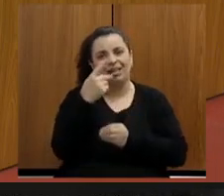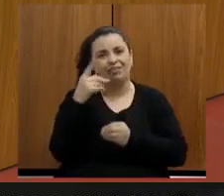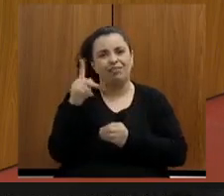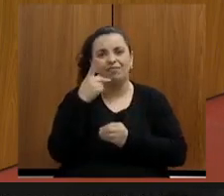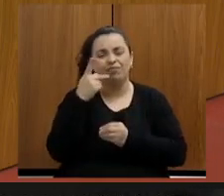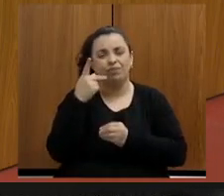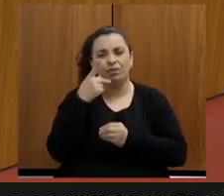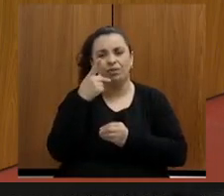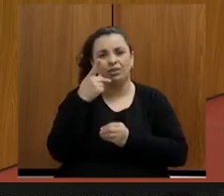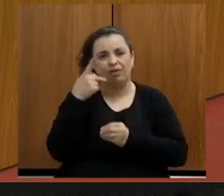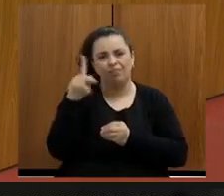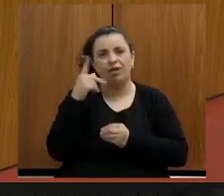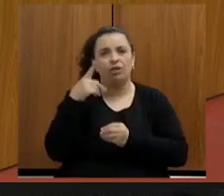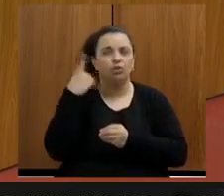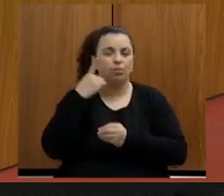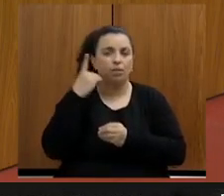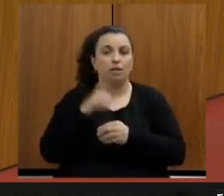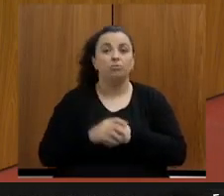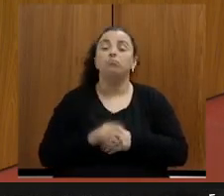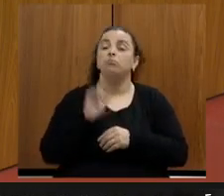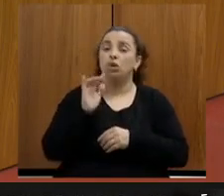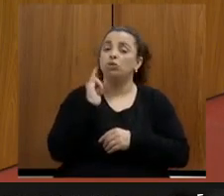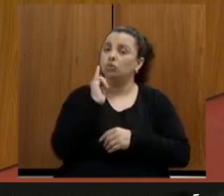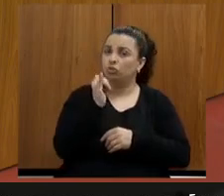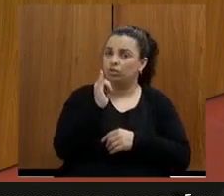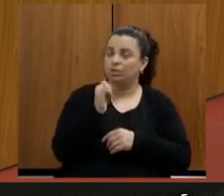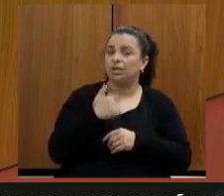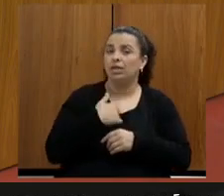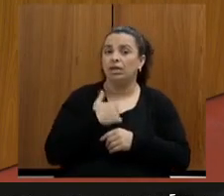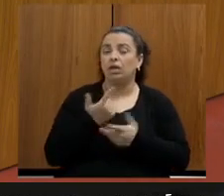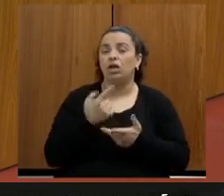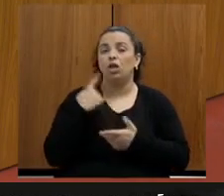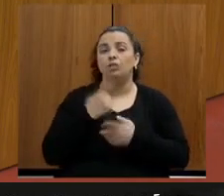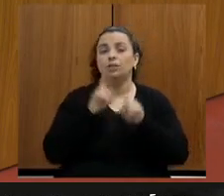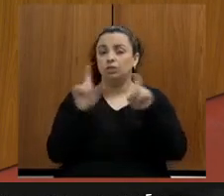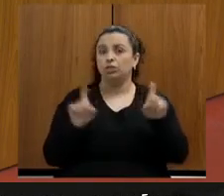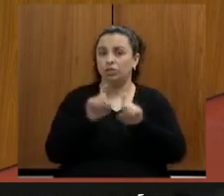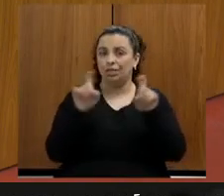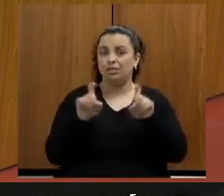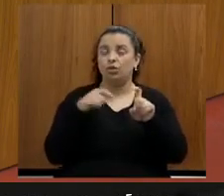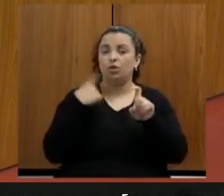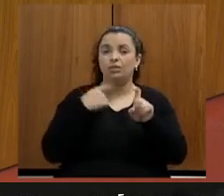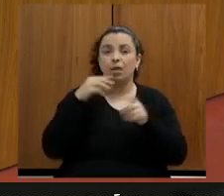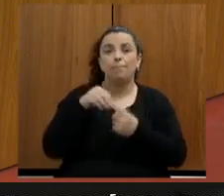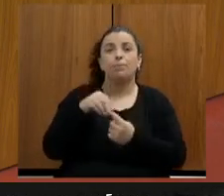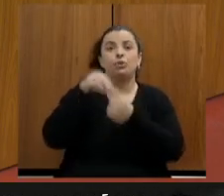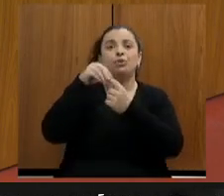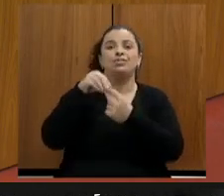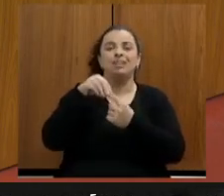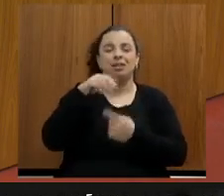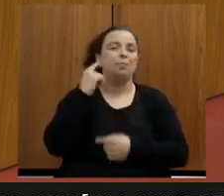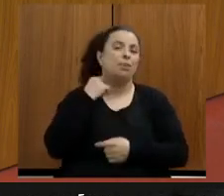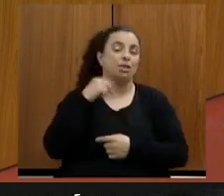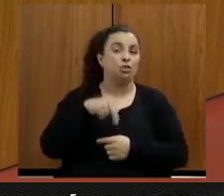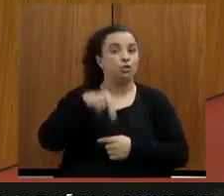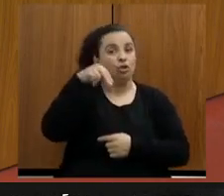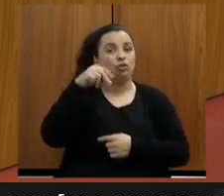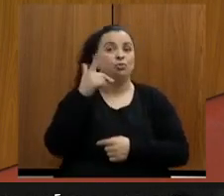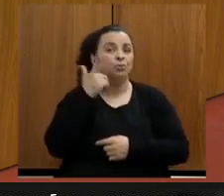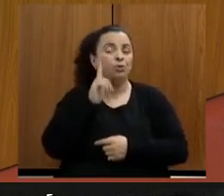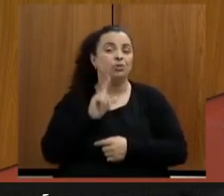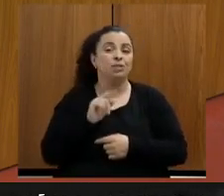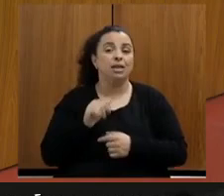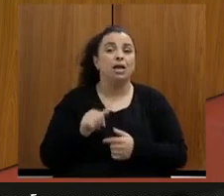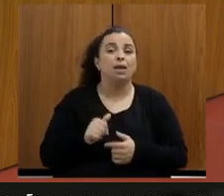é só dizer que Deputado que nós inclusive na digitalização nós estamos priorizando o norte de Minas para poder ter